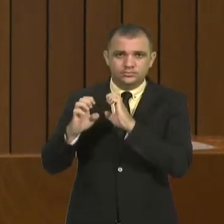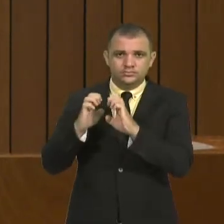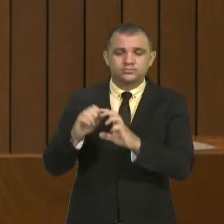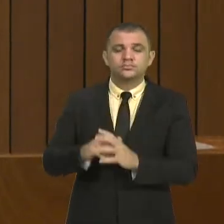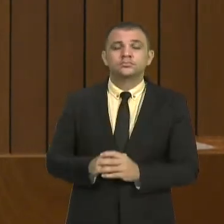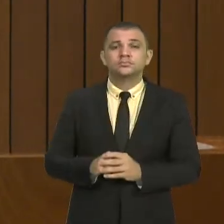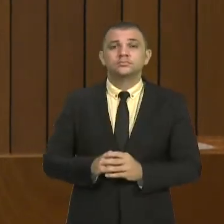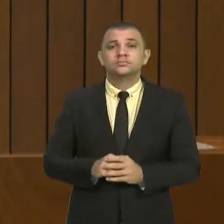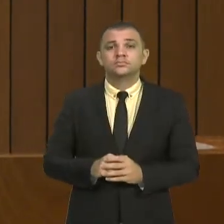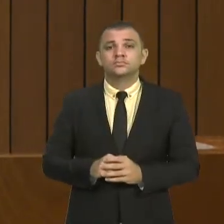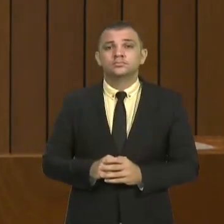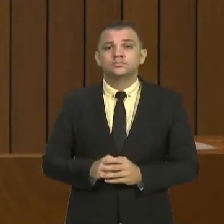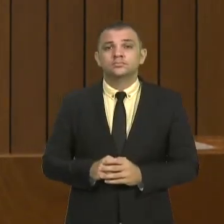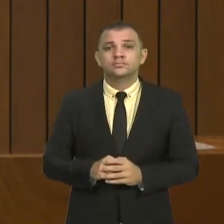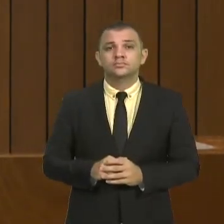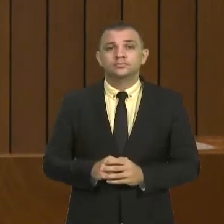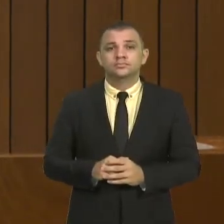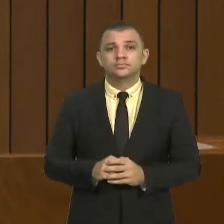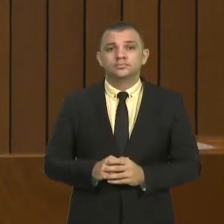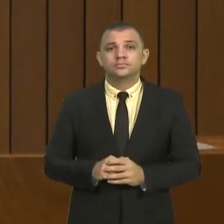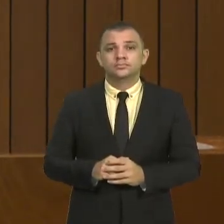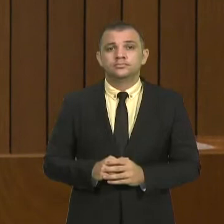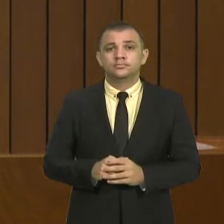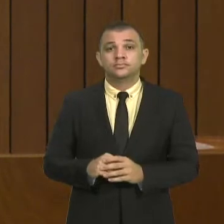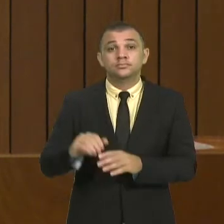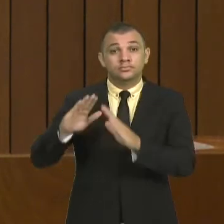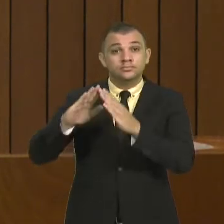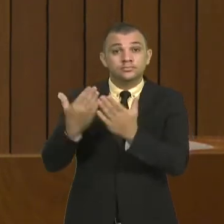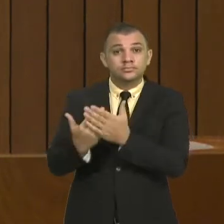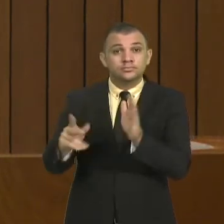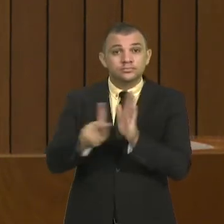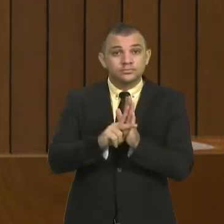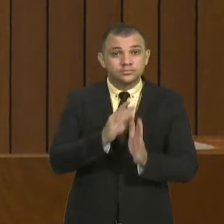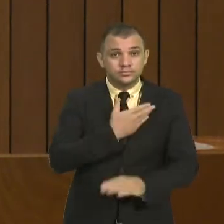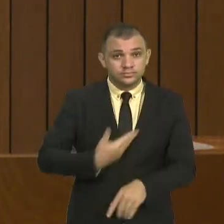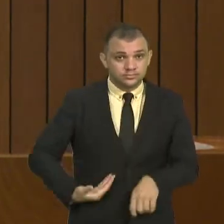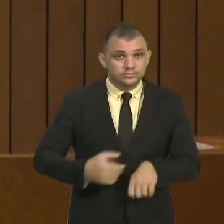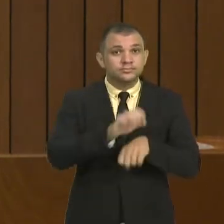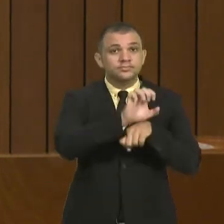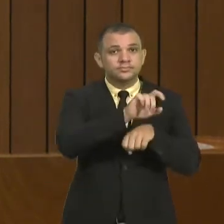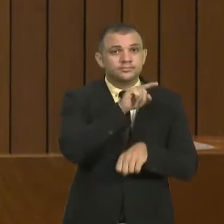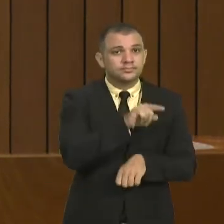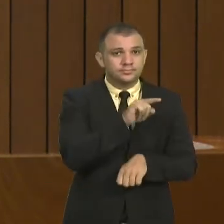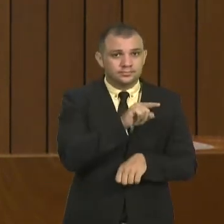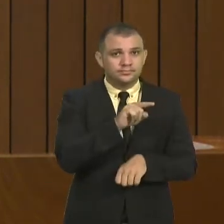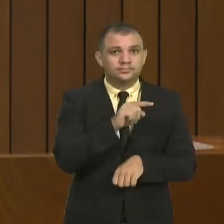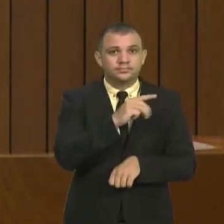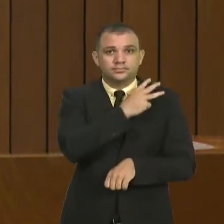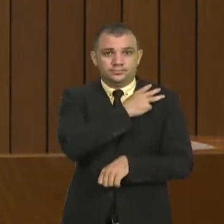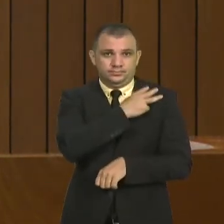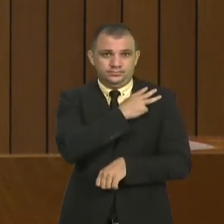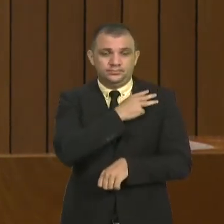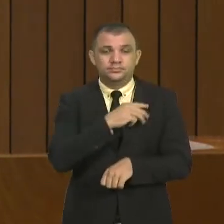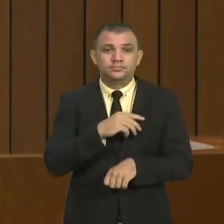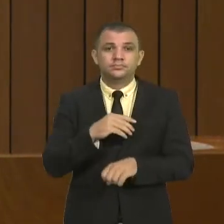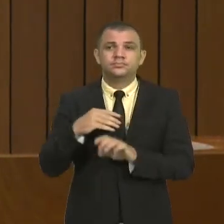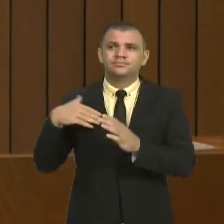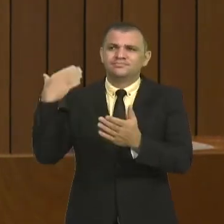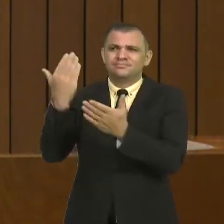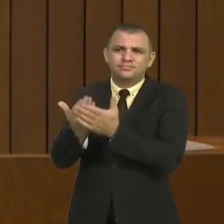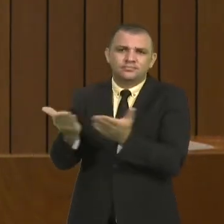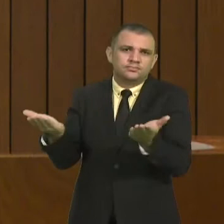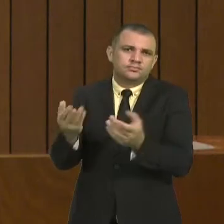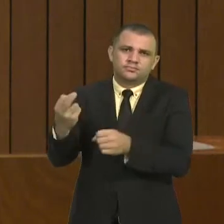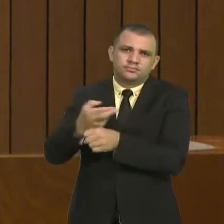Estreito, do Estado, que são escolas estaduais de ensino médio, e que nunca sofreram, né, não